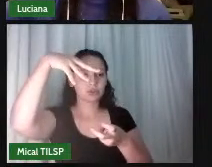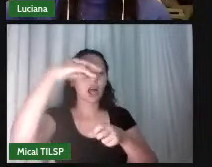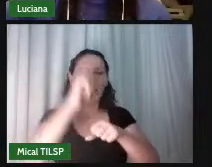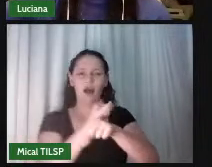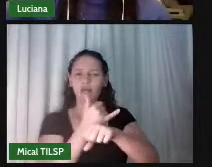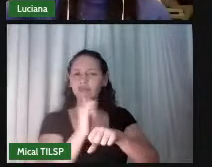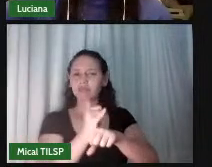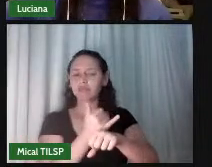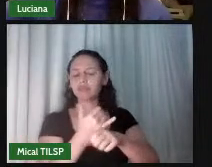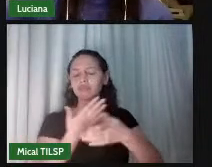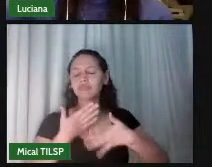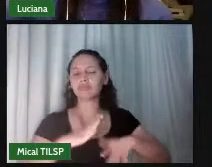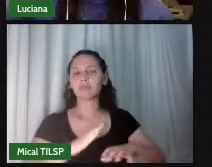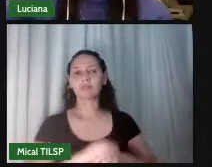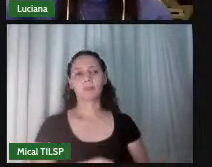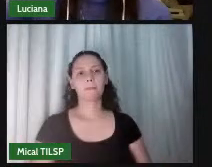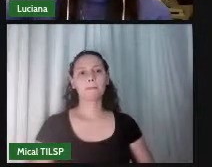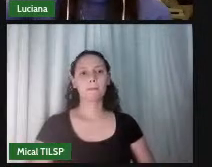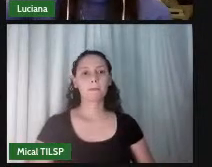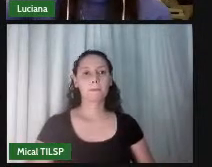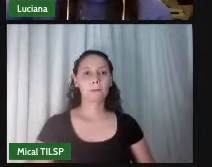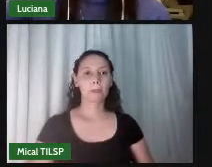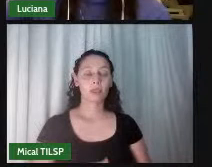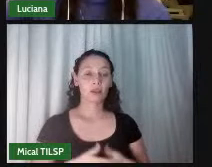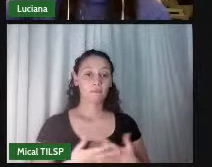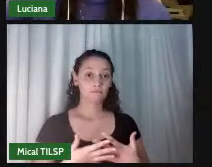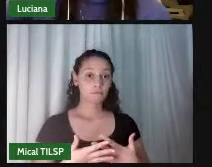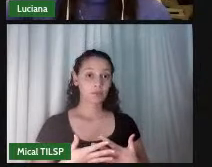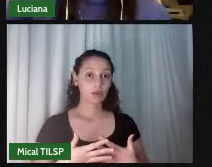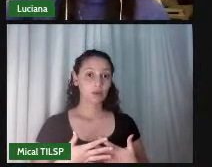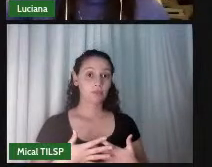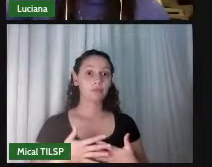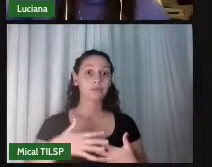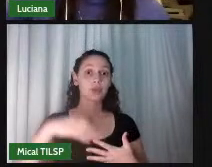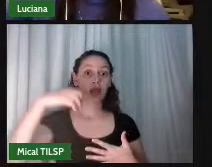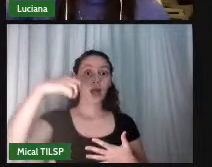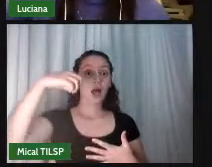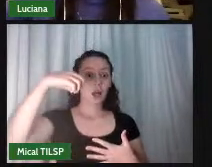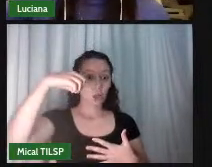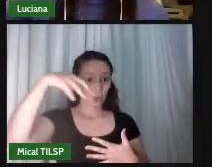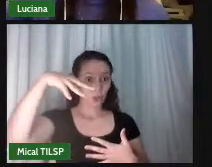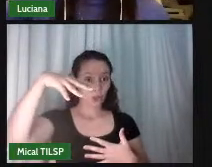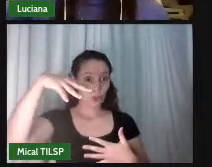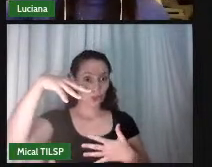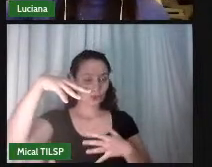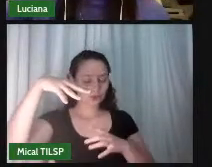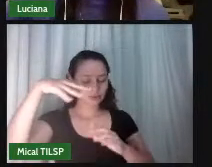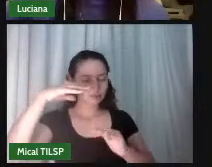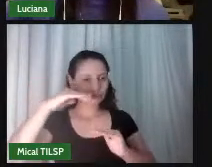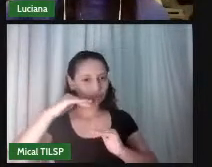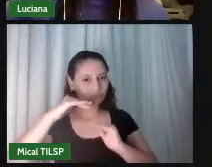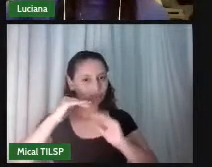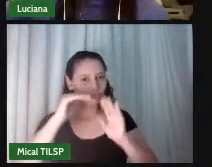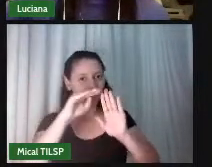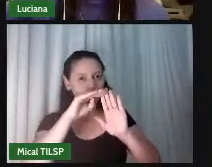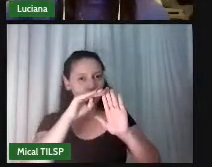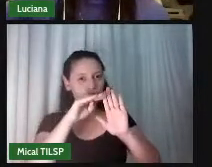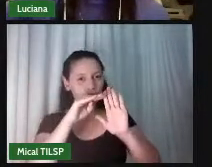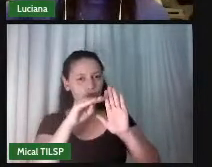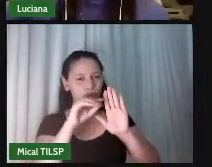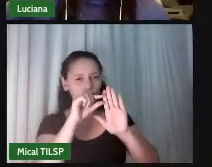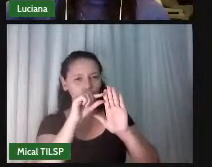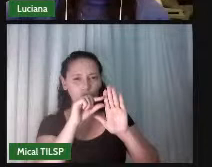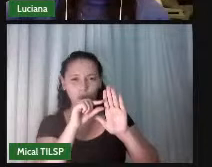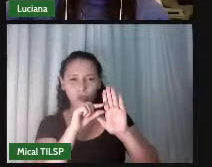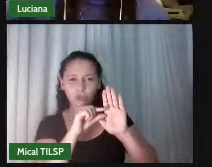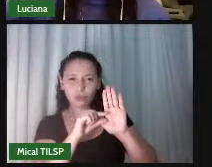tranquilo. Então, essa escala de fluorescência, ela pode ser usada para determinar a marca e fabricante da resina, trazendo uma nova informação no processo